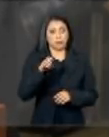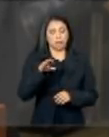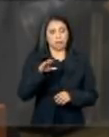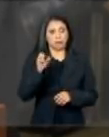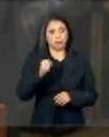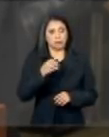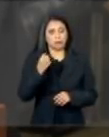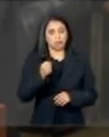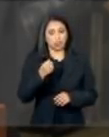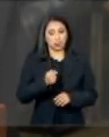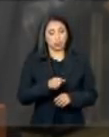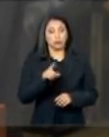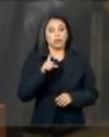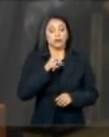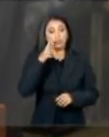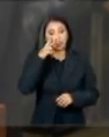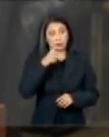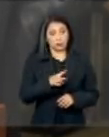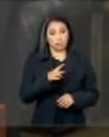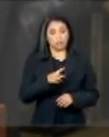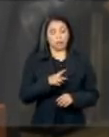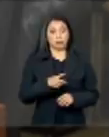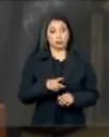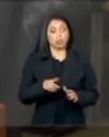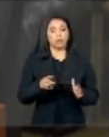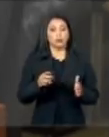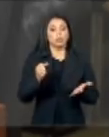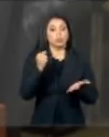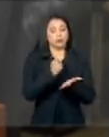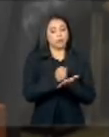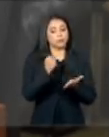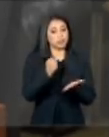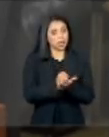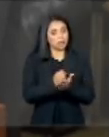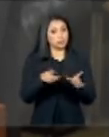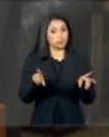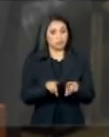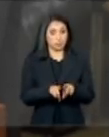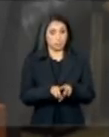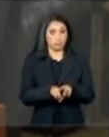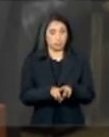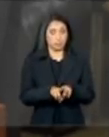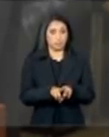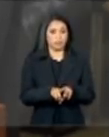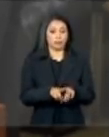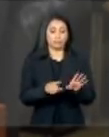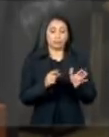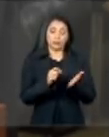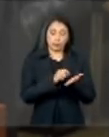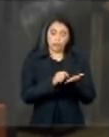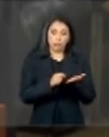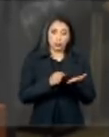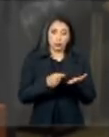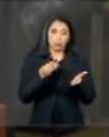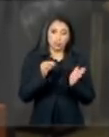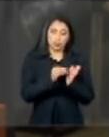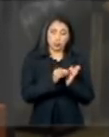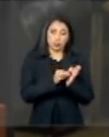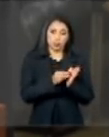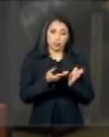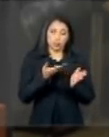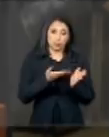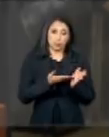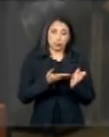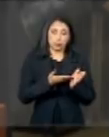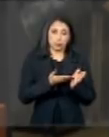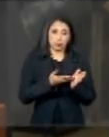das admissões dos provimentos correto é o que está dizendo aqui portanto pode tirando assim o